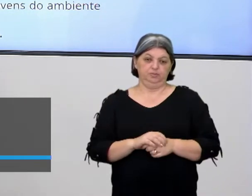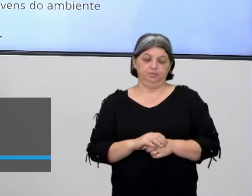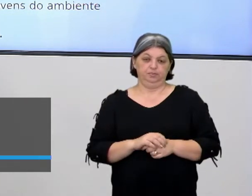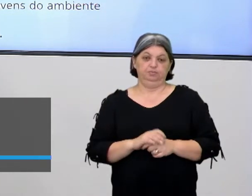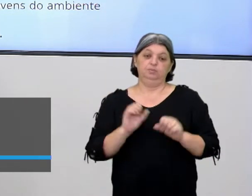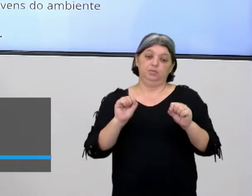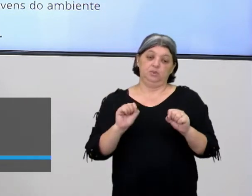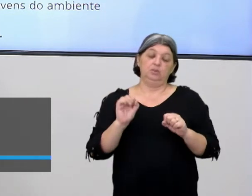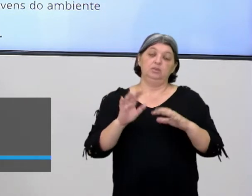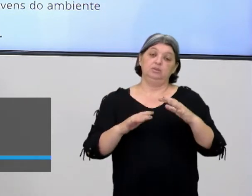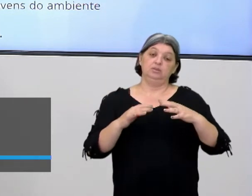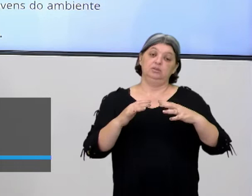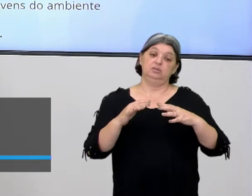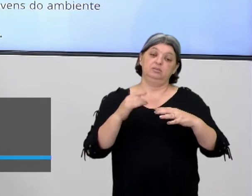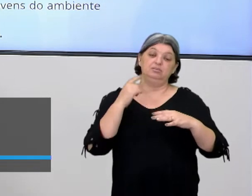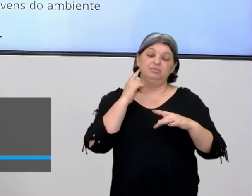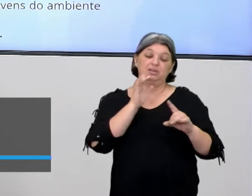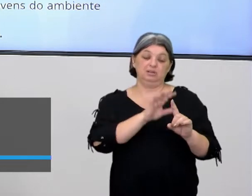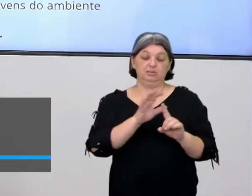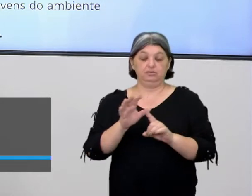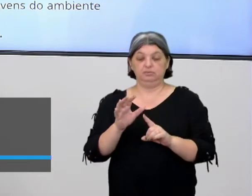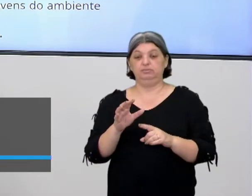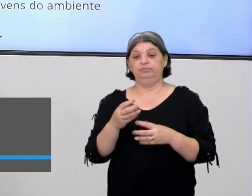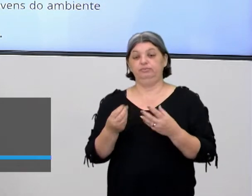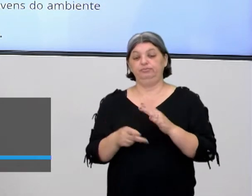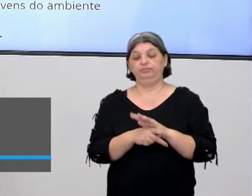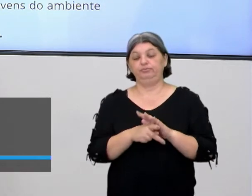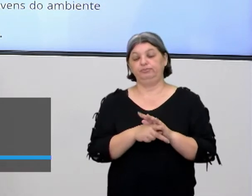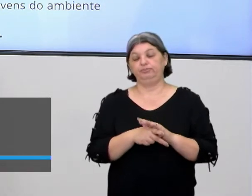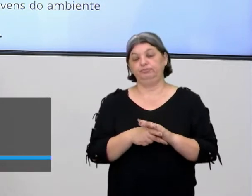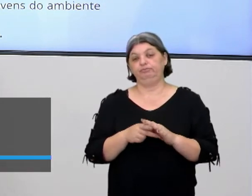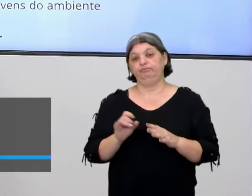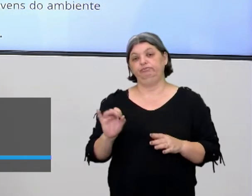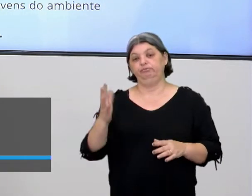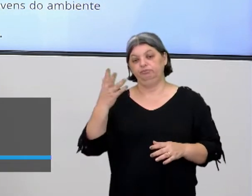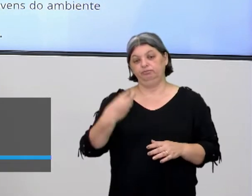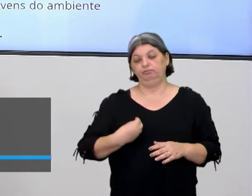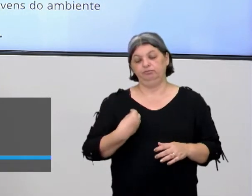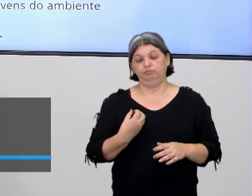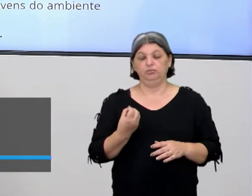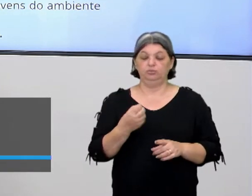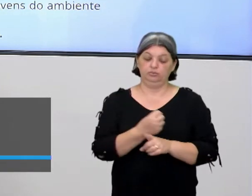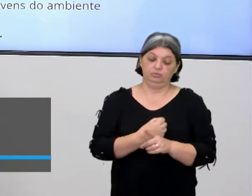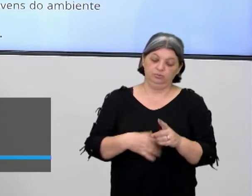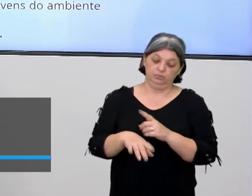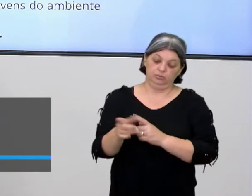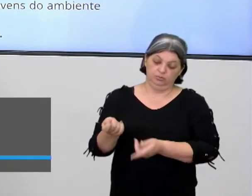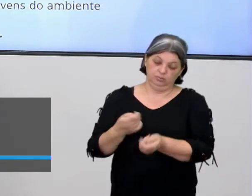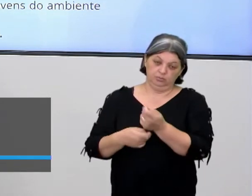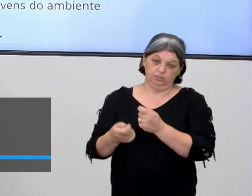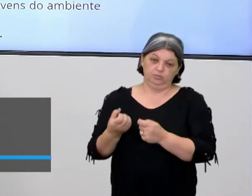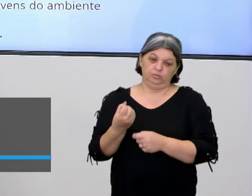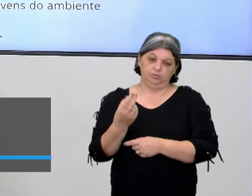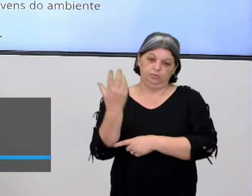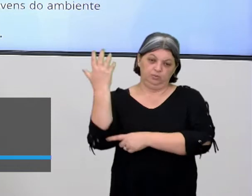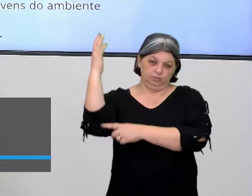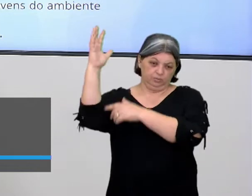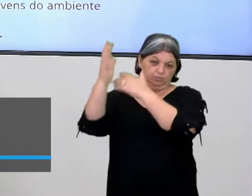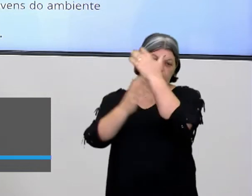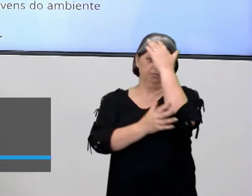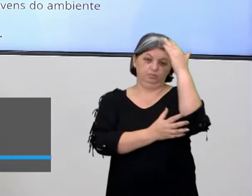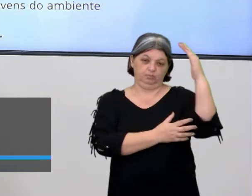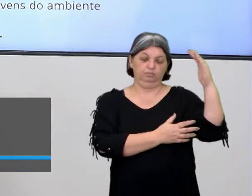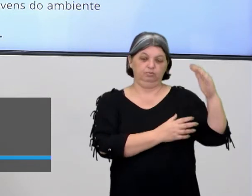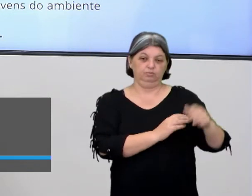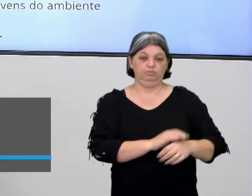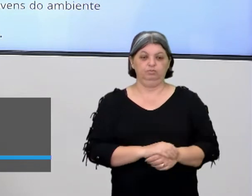situações de vida, né? A própria situação socioeconômica, a questão ambiental muito recorrente